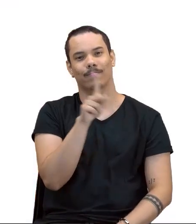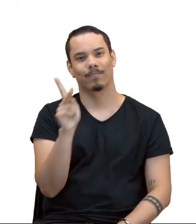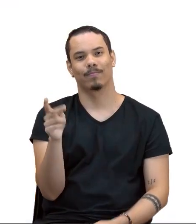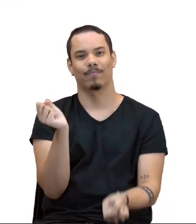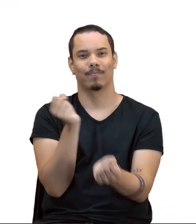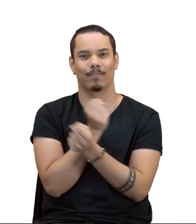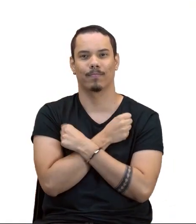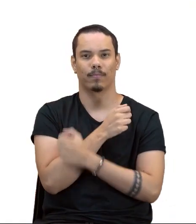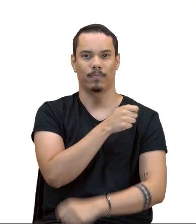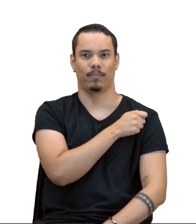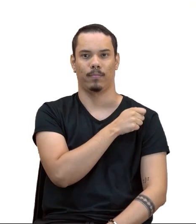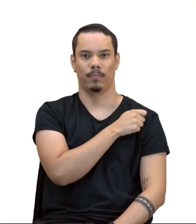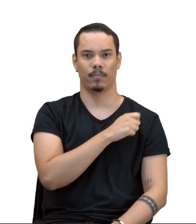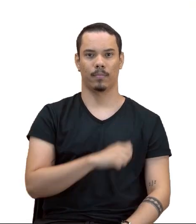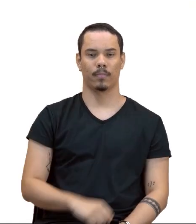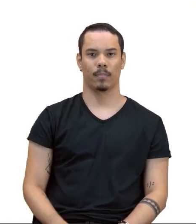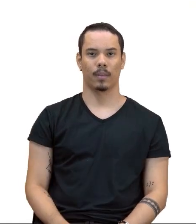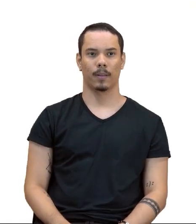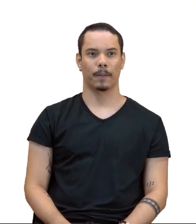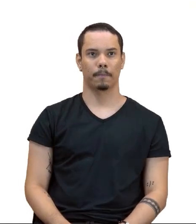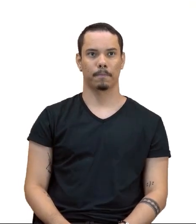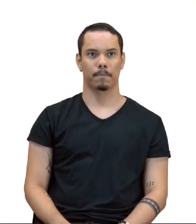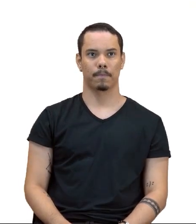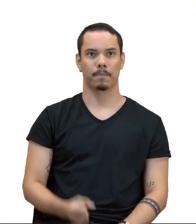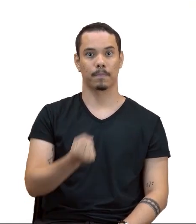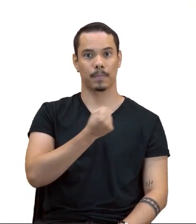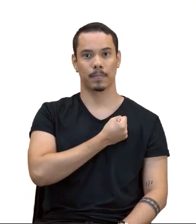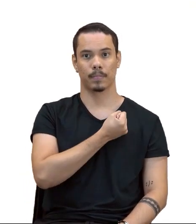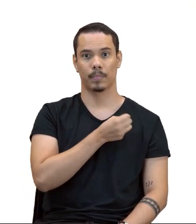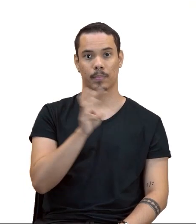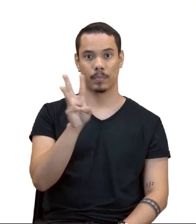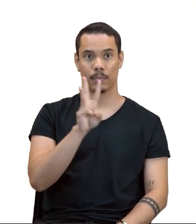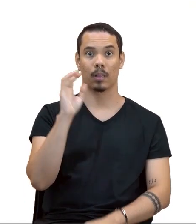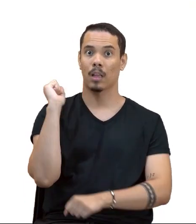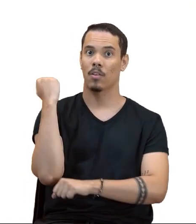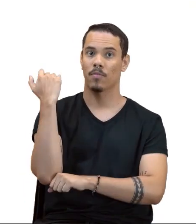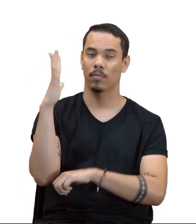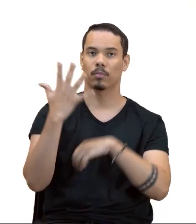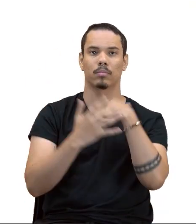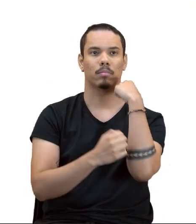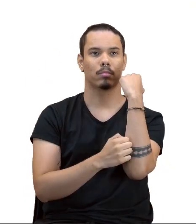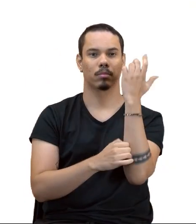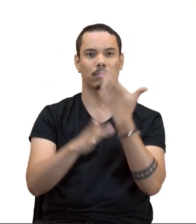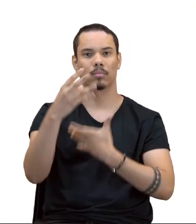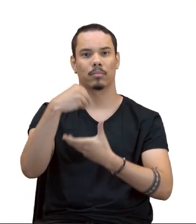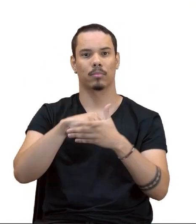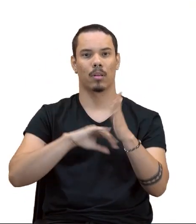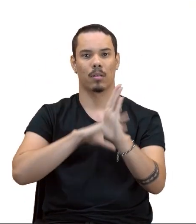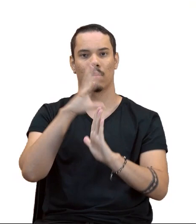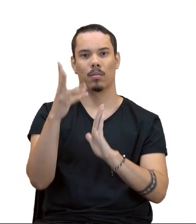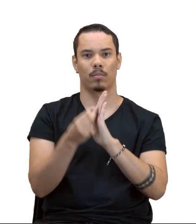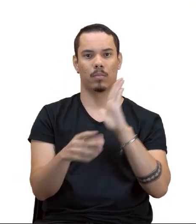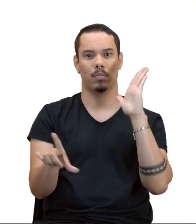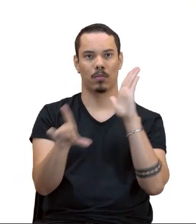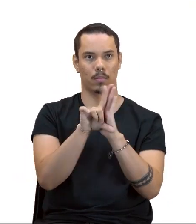lá. Questão 3. As florestas degradadas na Amazônia Legal somaram